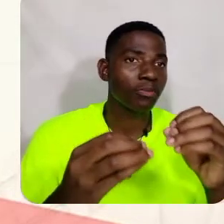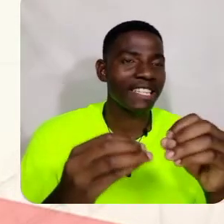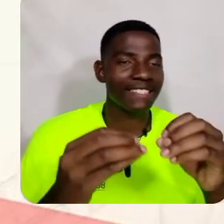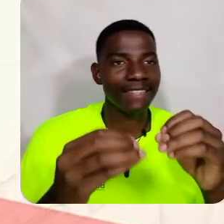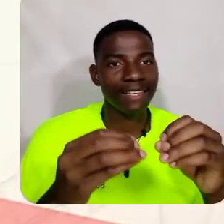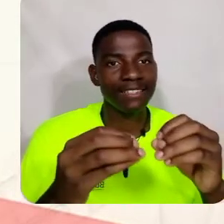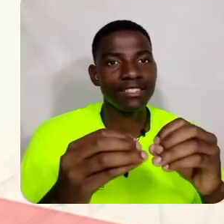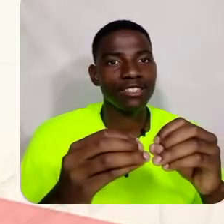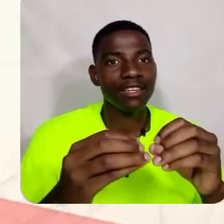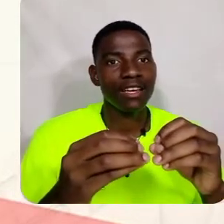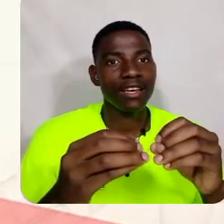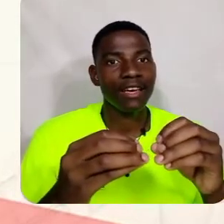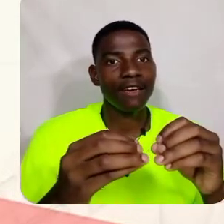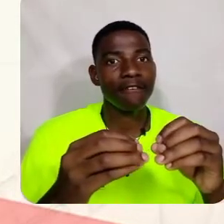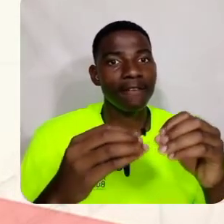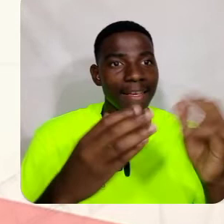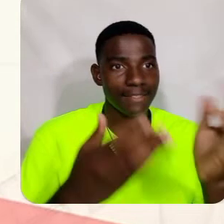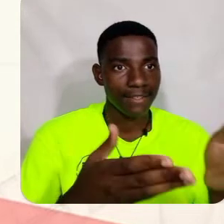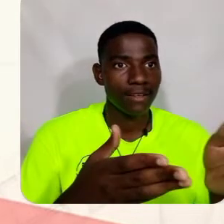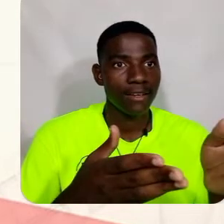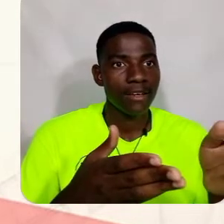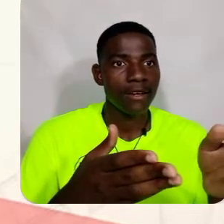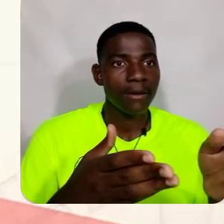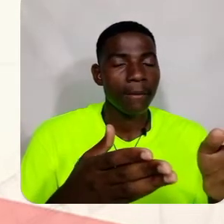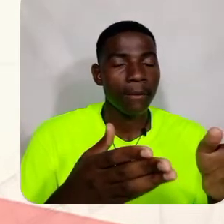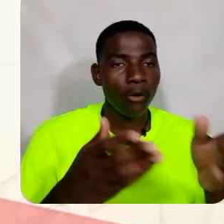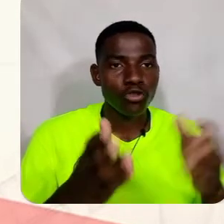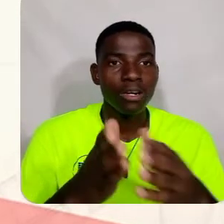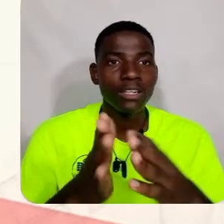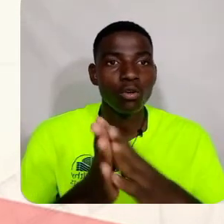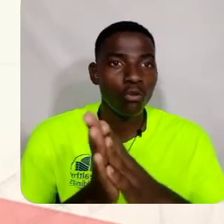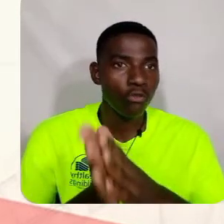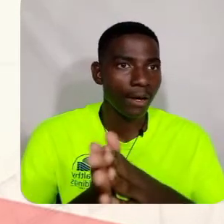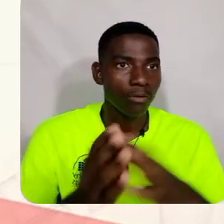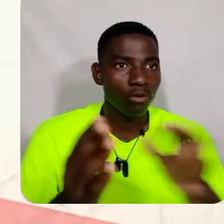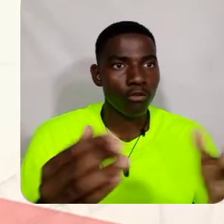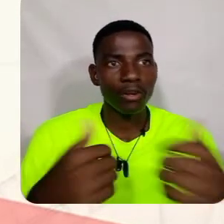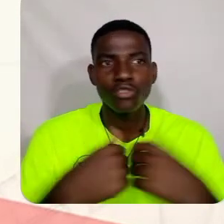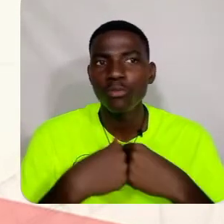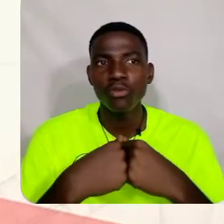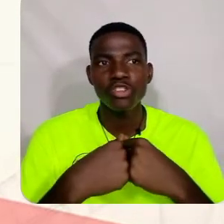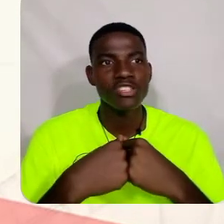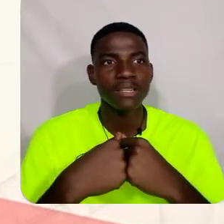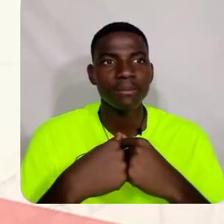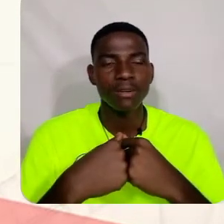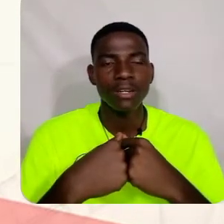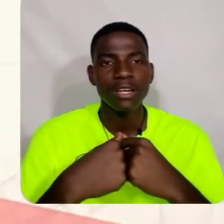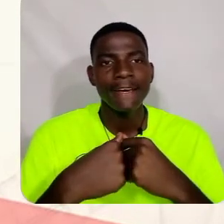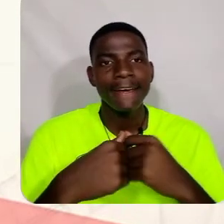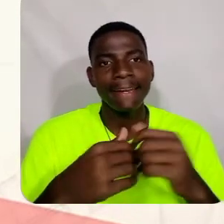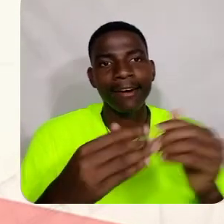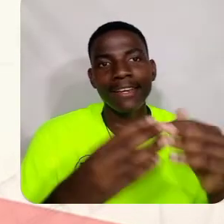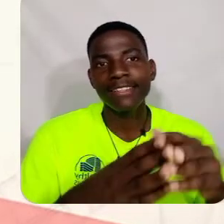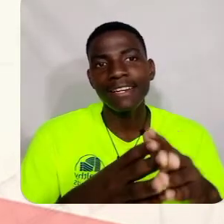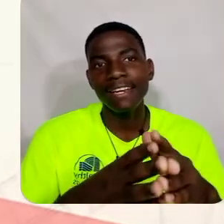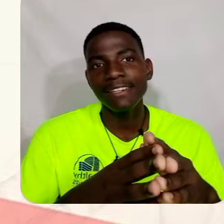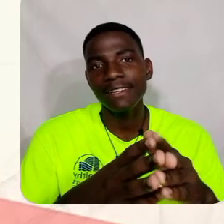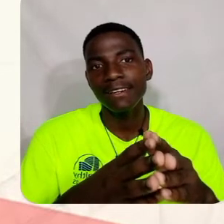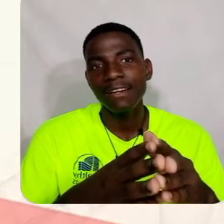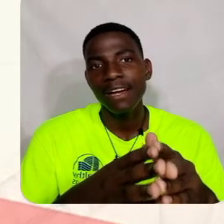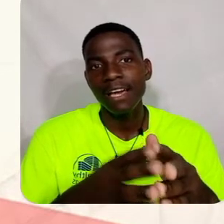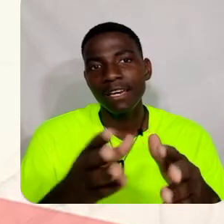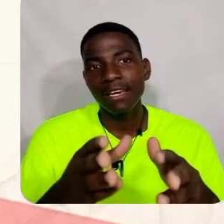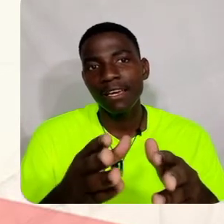próprios presidentes fazem, consoante ao governo. Governo somos nós, exemplo. Então,